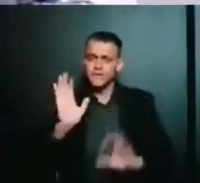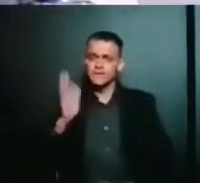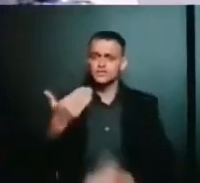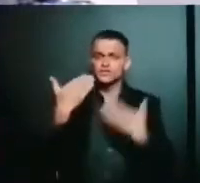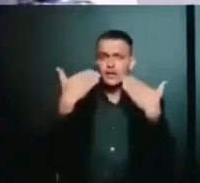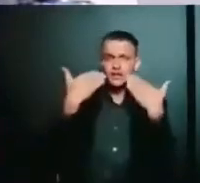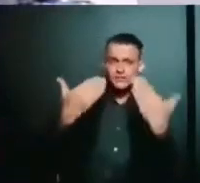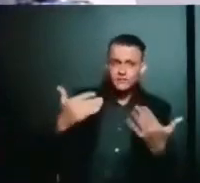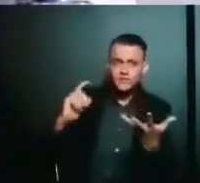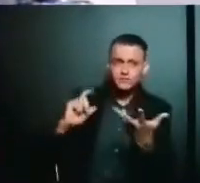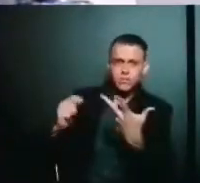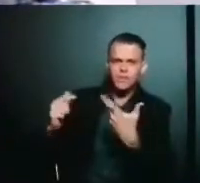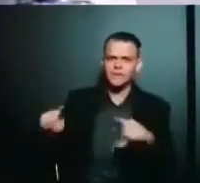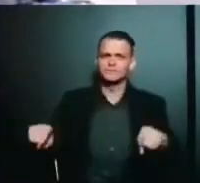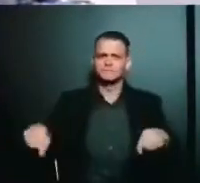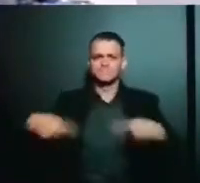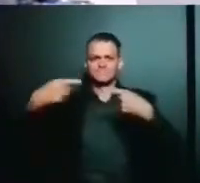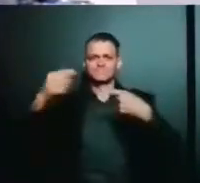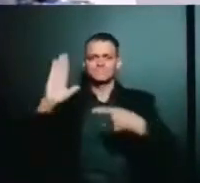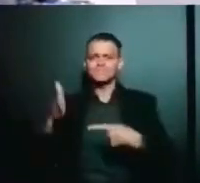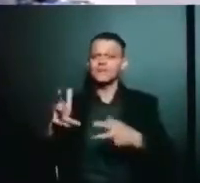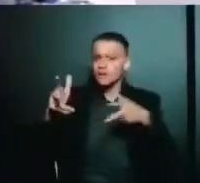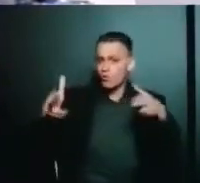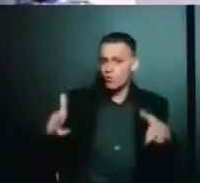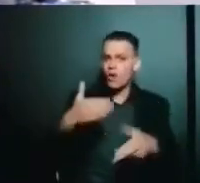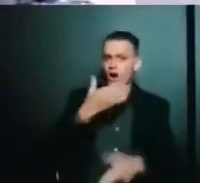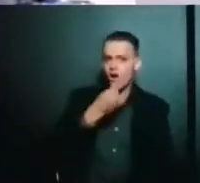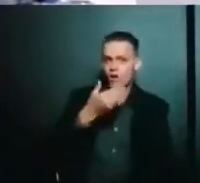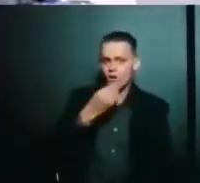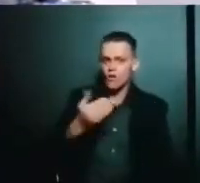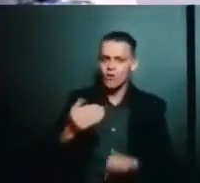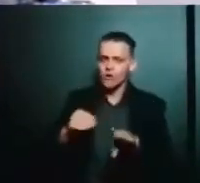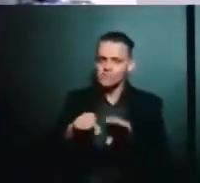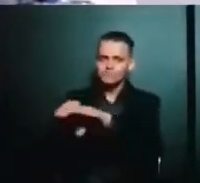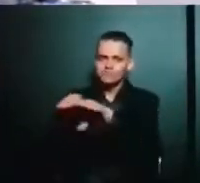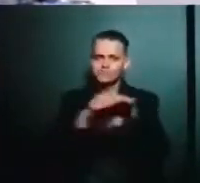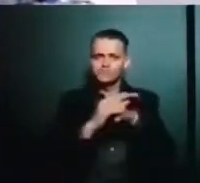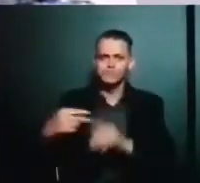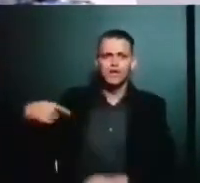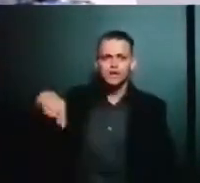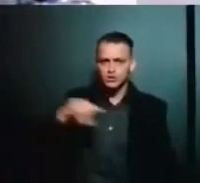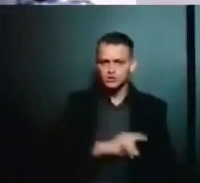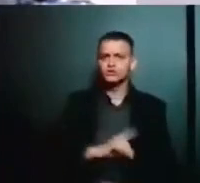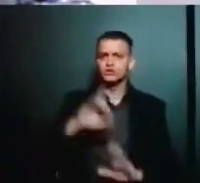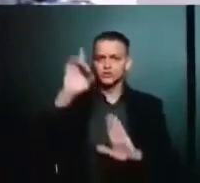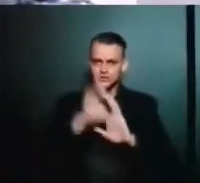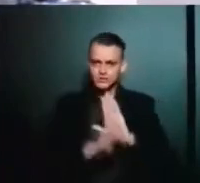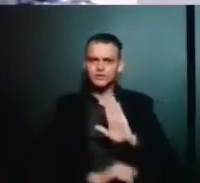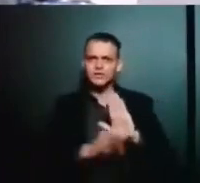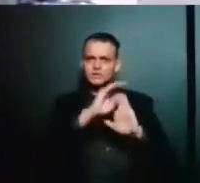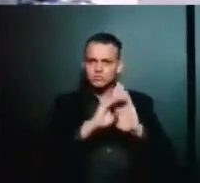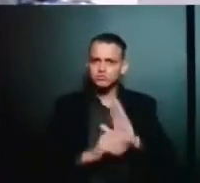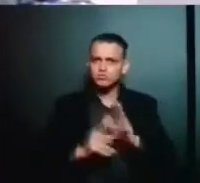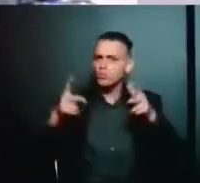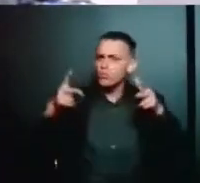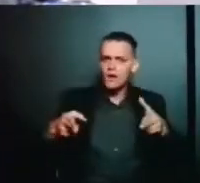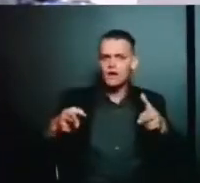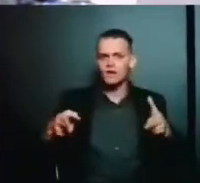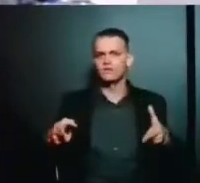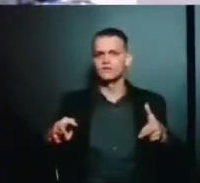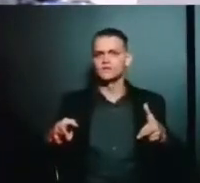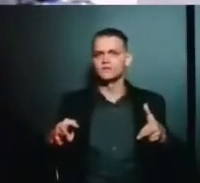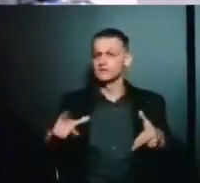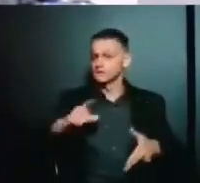todos os desafios tal qual igual os homens, porque todos nós temos direitos e deveres iguais. E temos